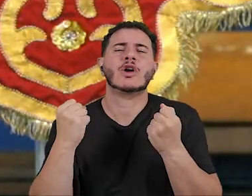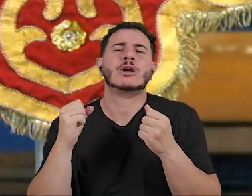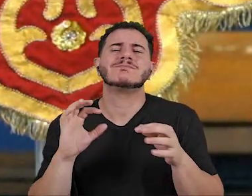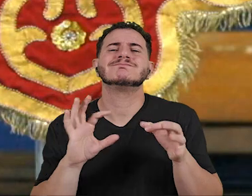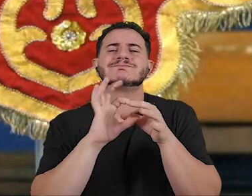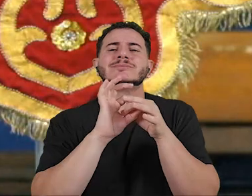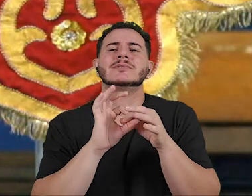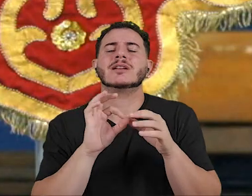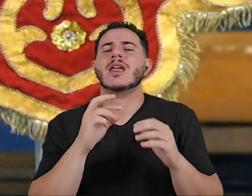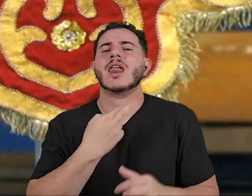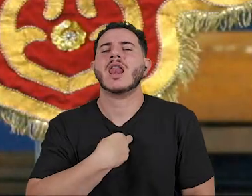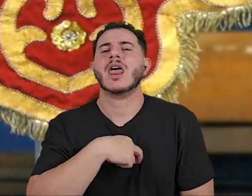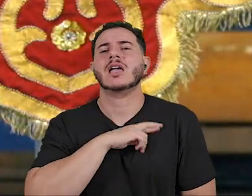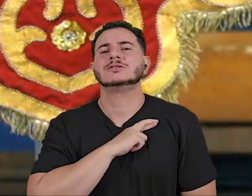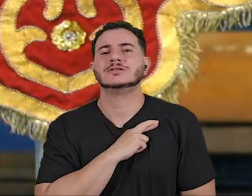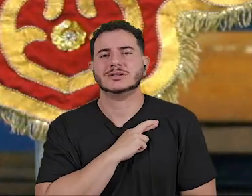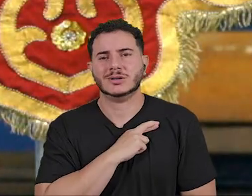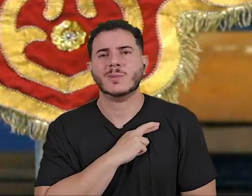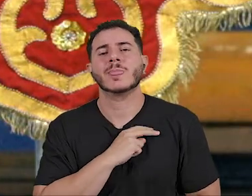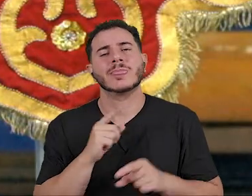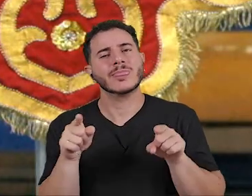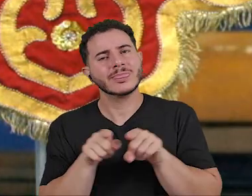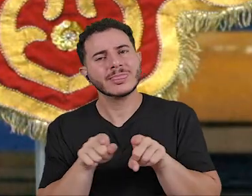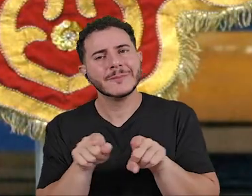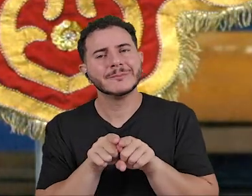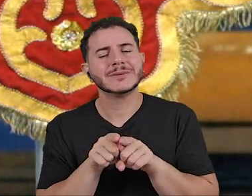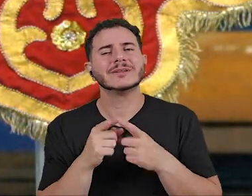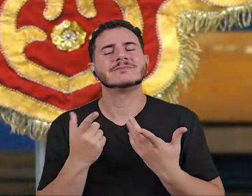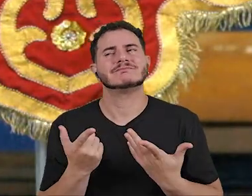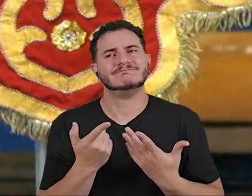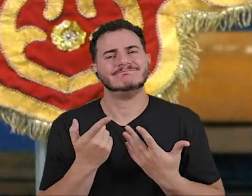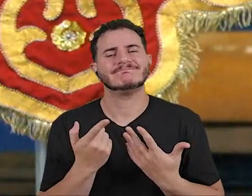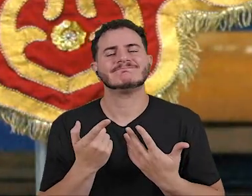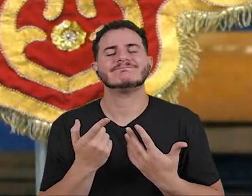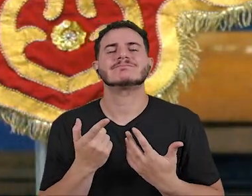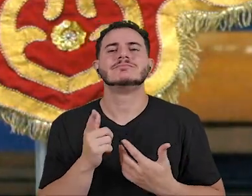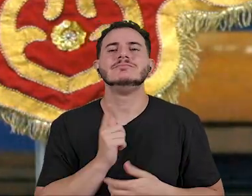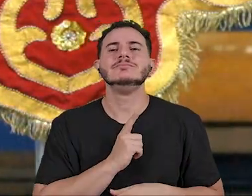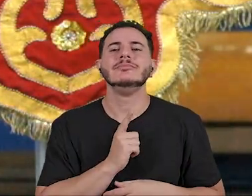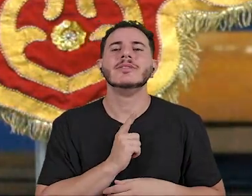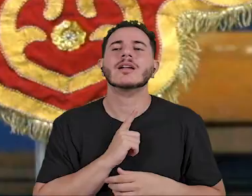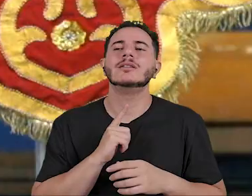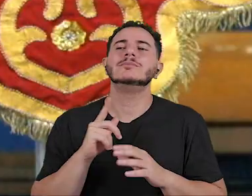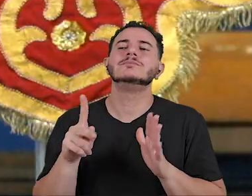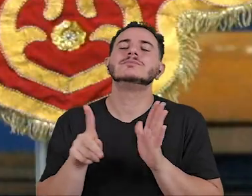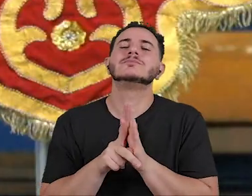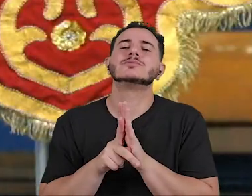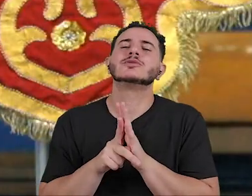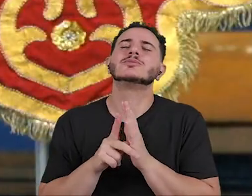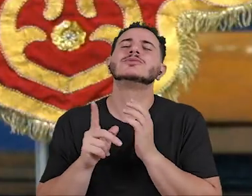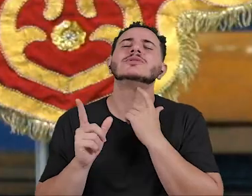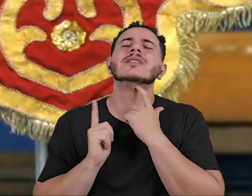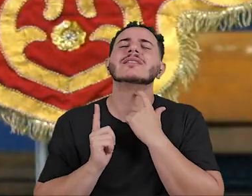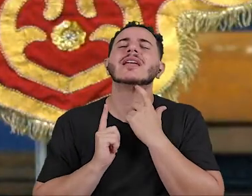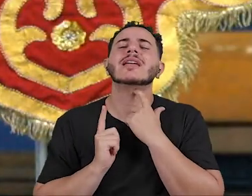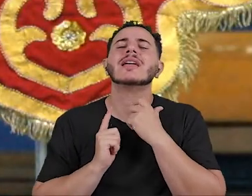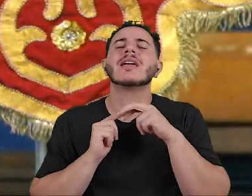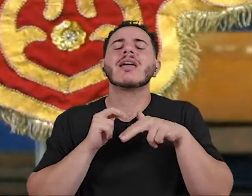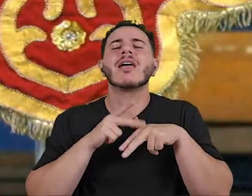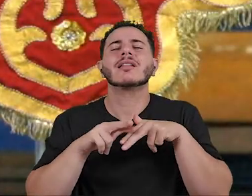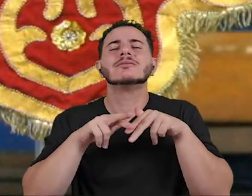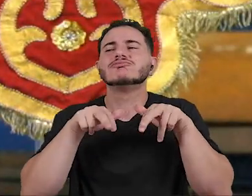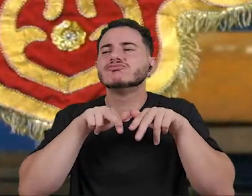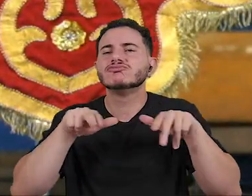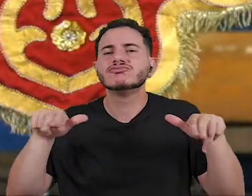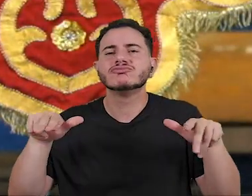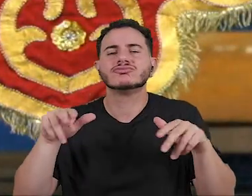vamos dizer assim, dessas etnias que tinham essa questão com o Xangô, enfim, Pernambuco mesmo não era